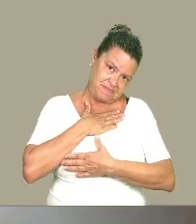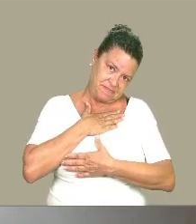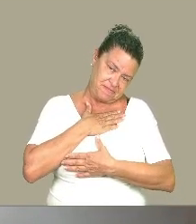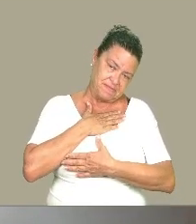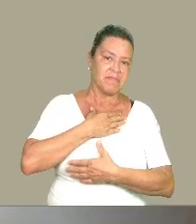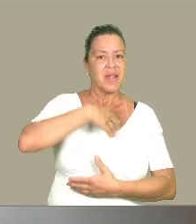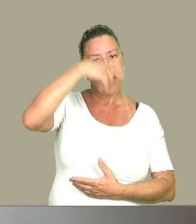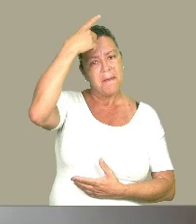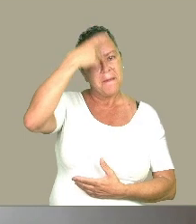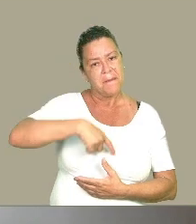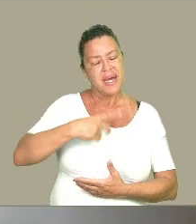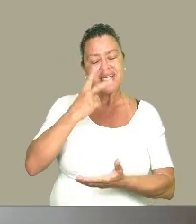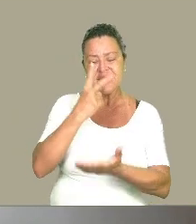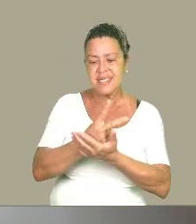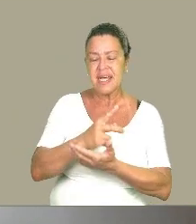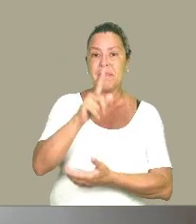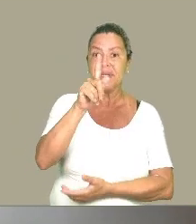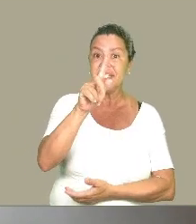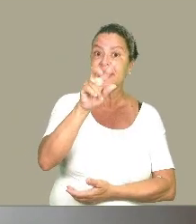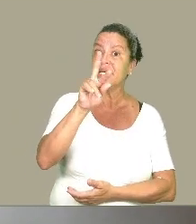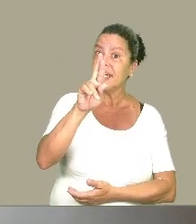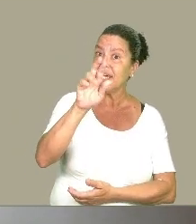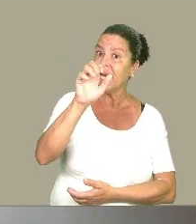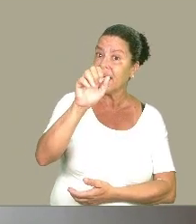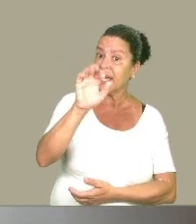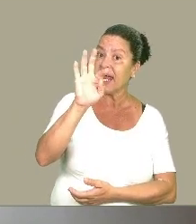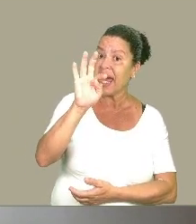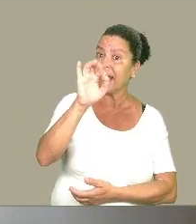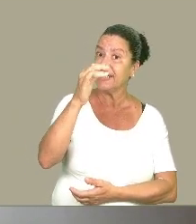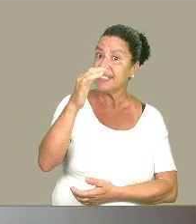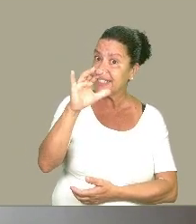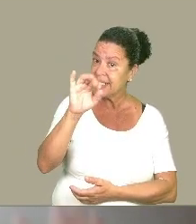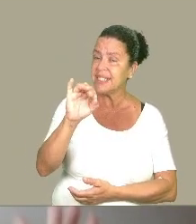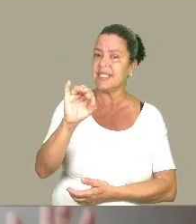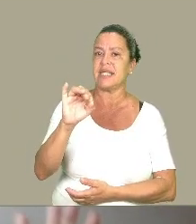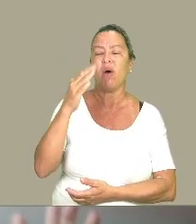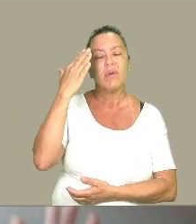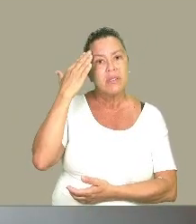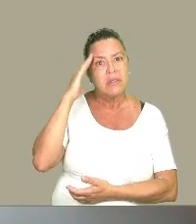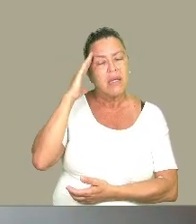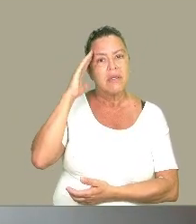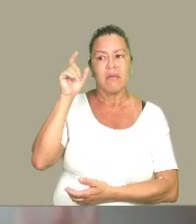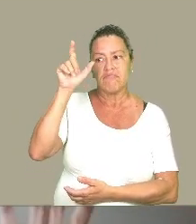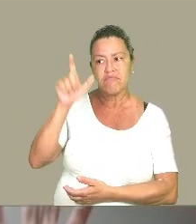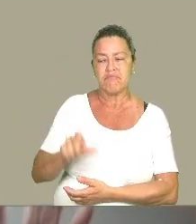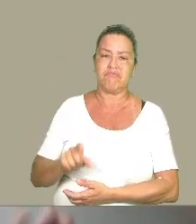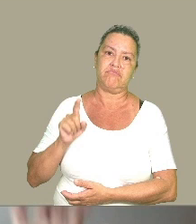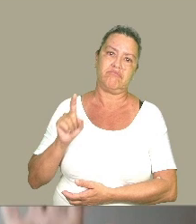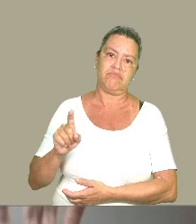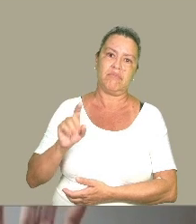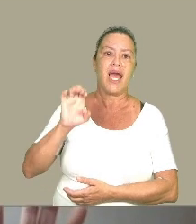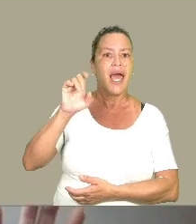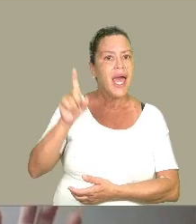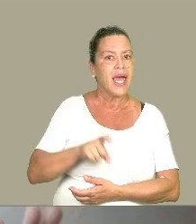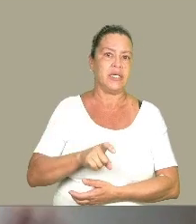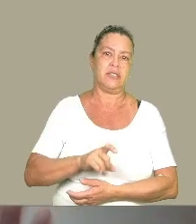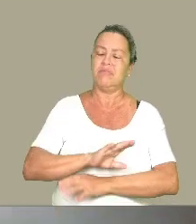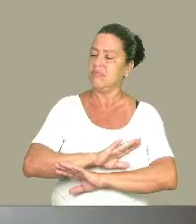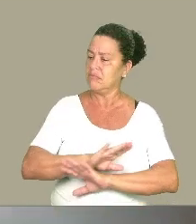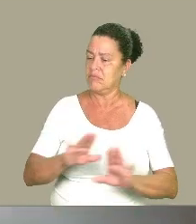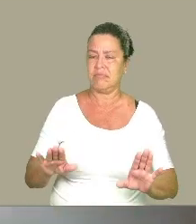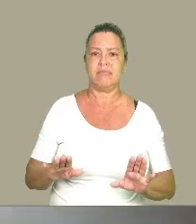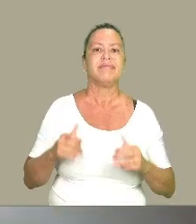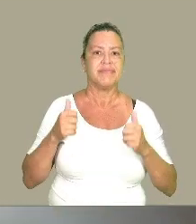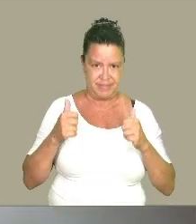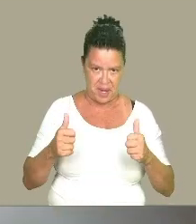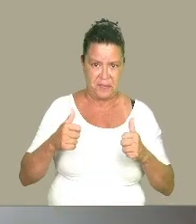de gratidão. Temos que recolocar ou ressignificar aquela posição de ex-mulher, de ex-marido, né,